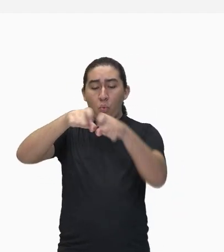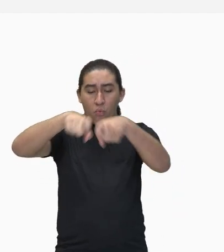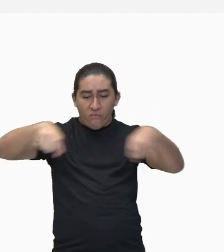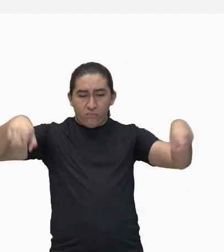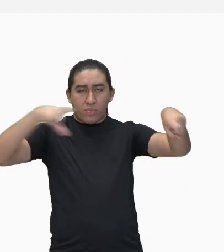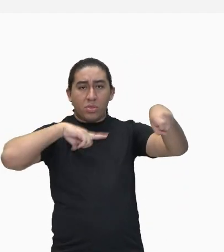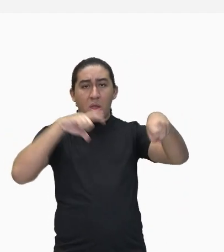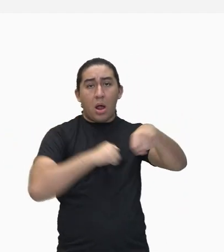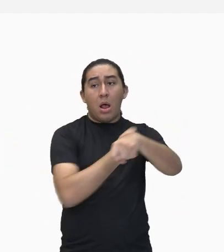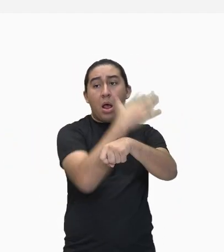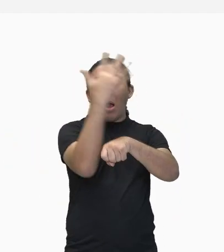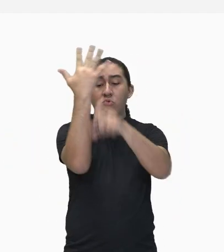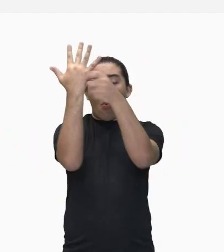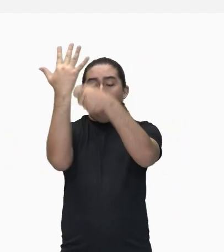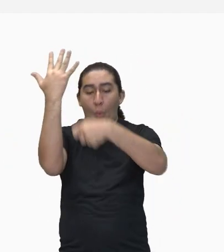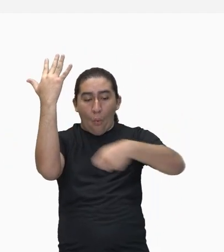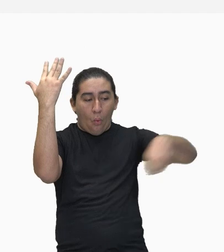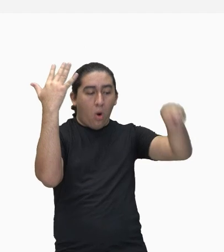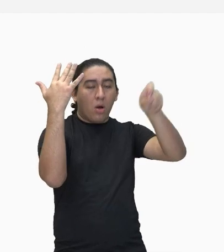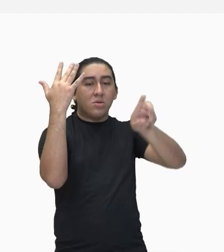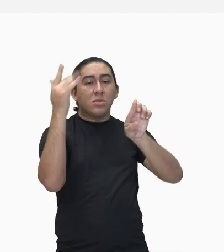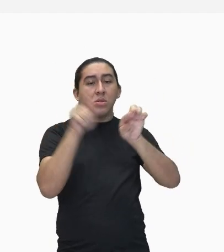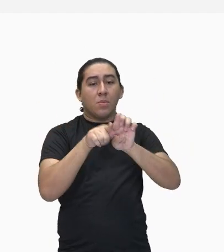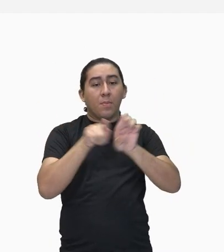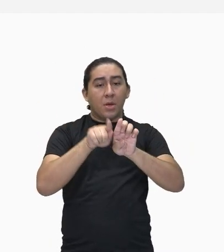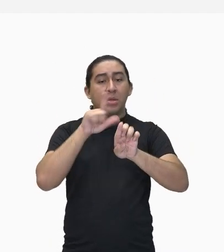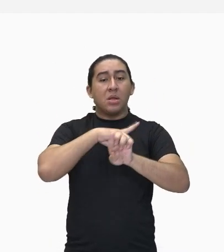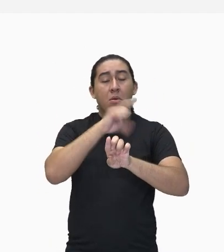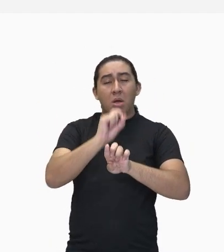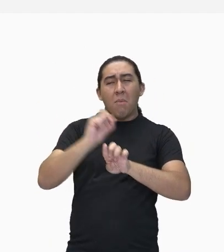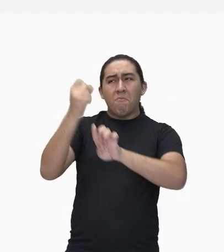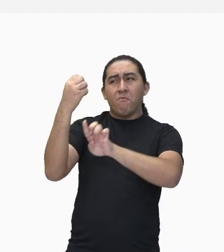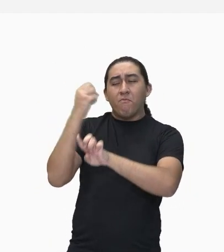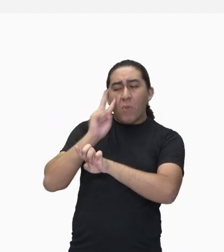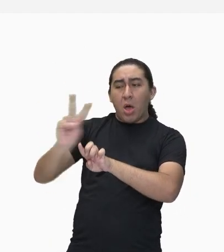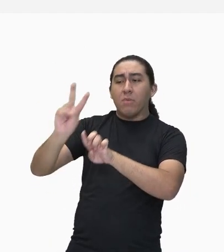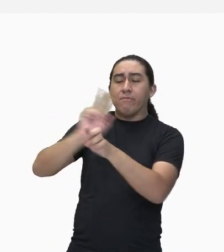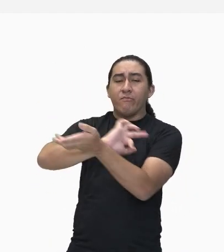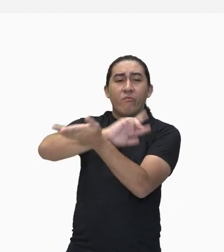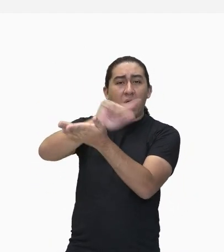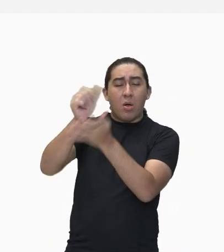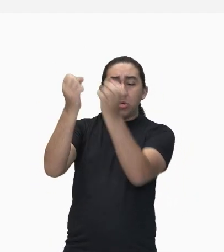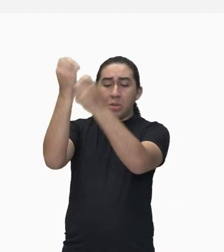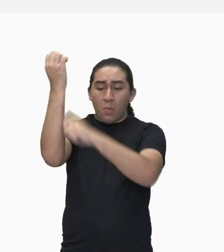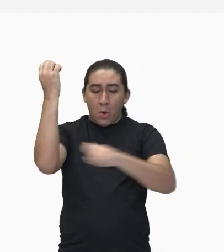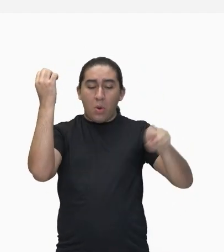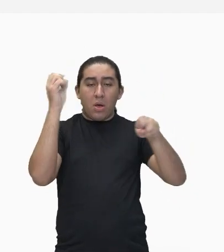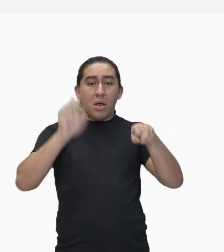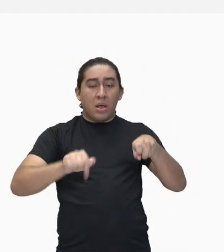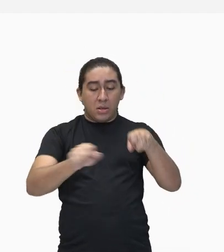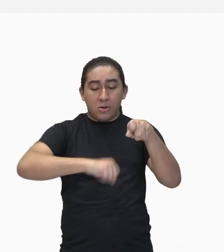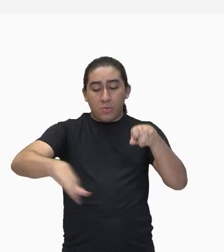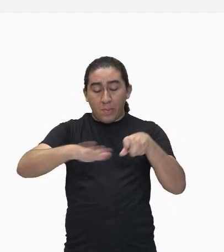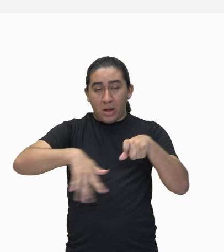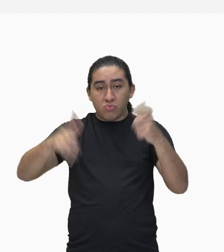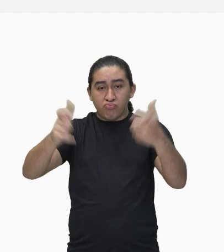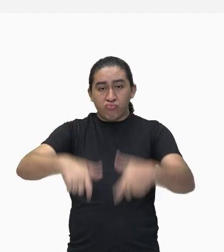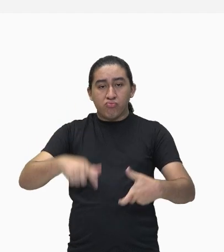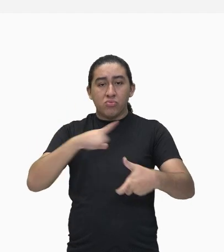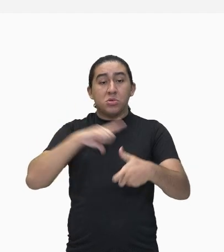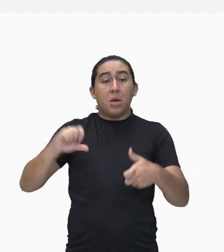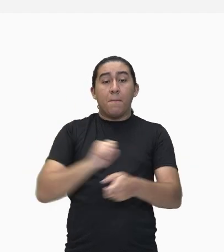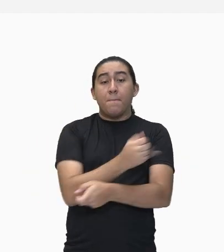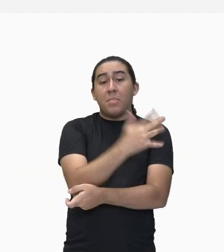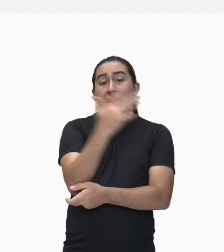cimos, cumes, picos, brenha expressa de vários cipó, dessas brenhas contém vossas